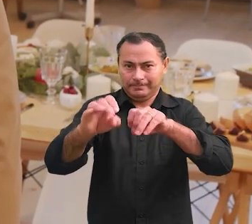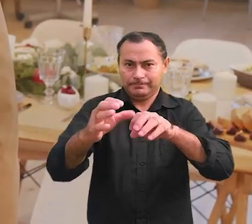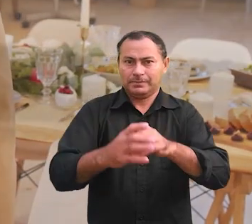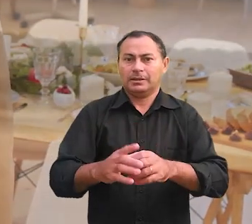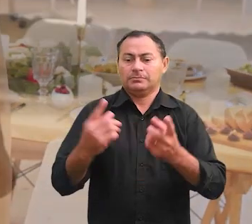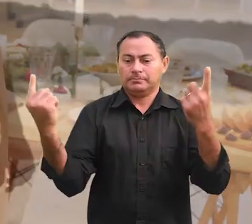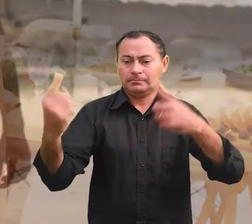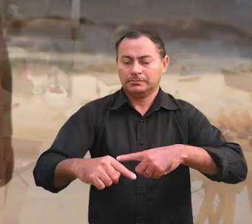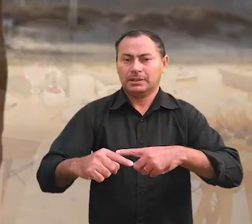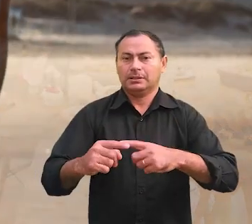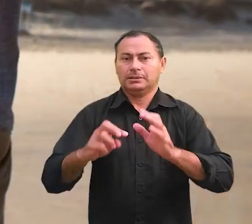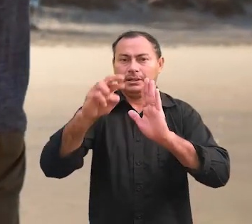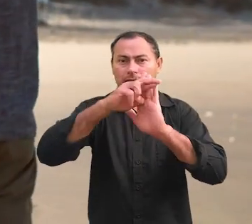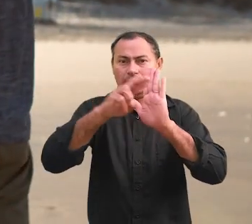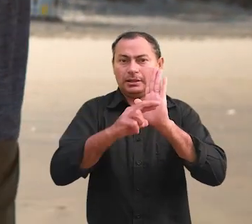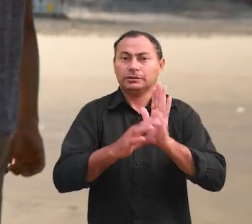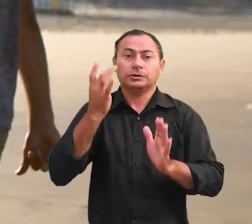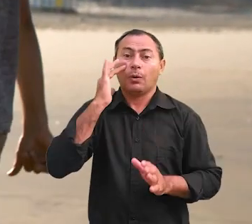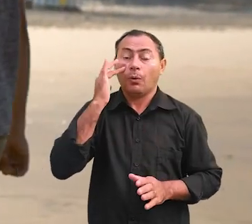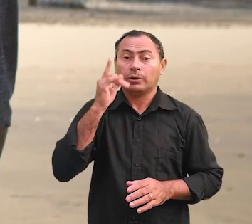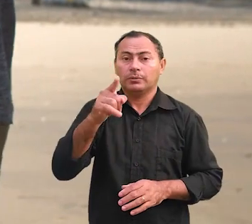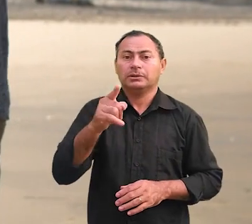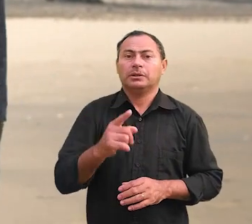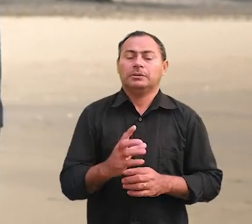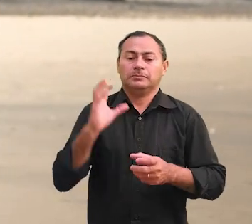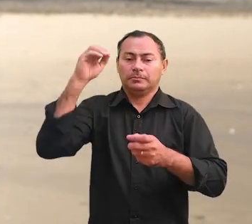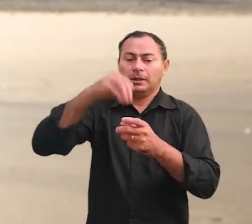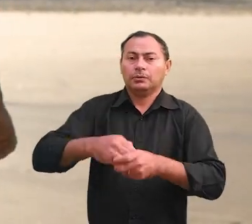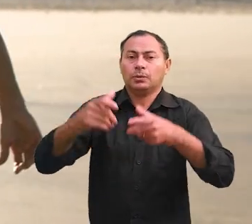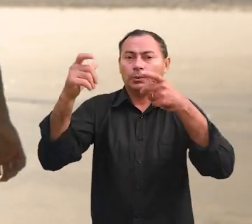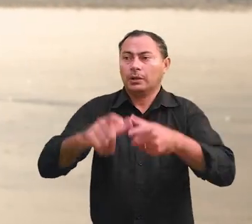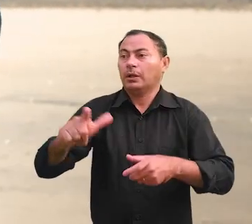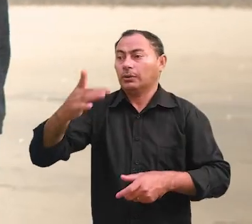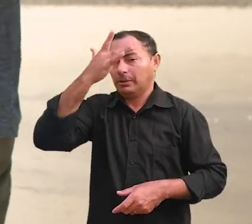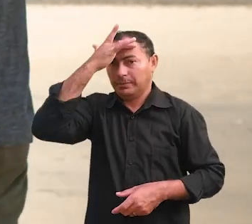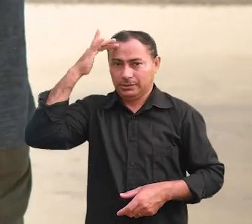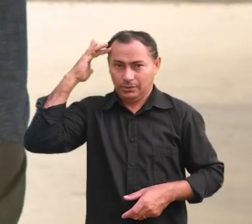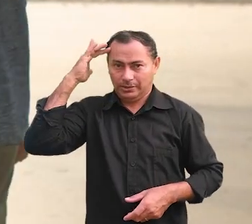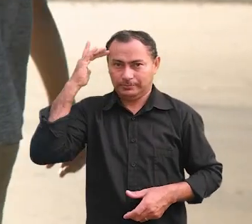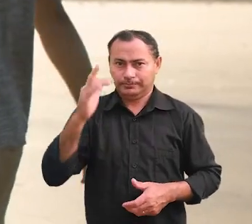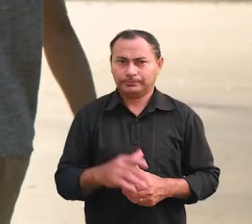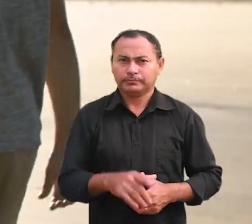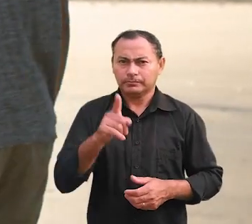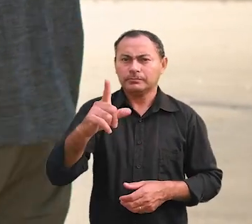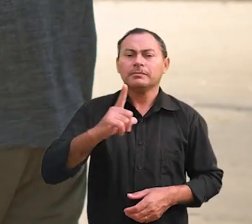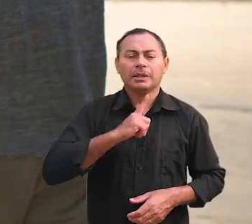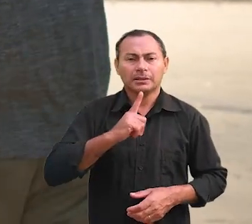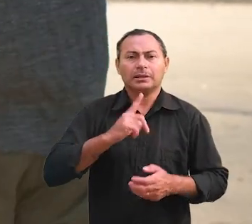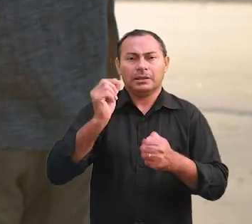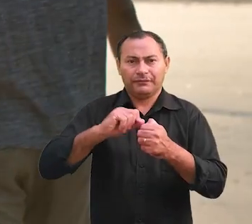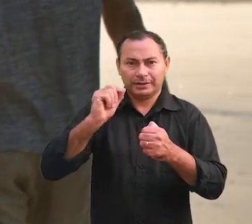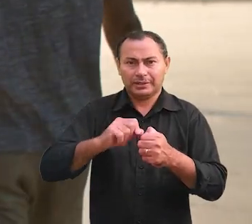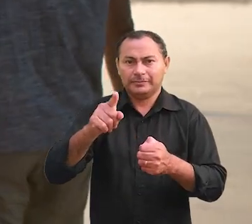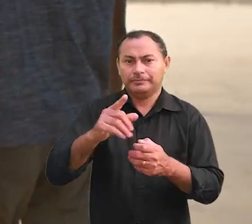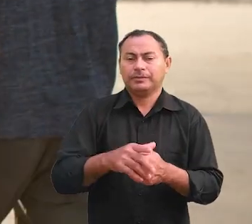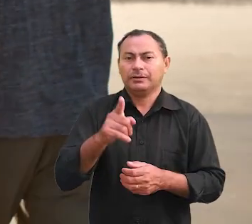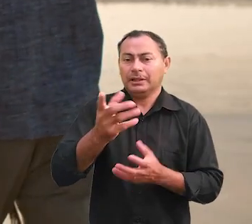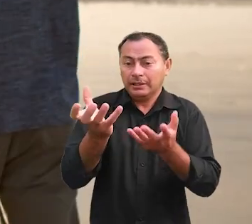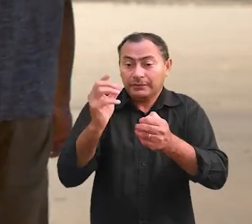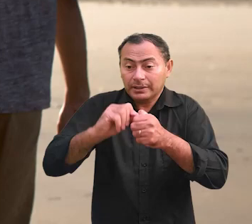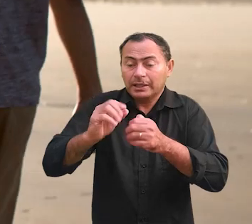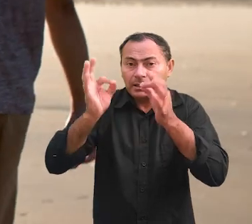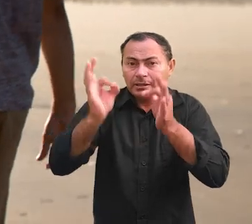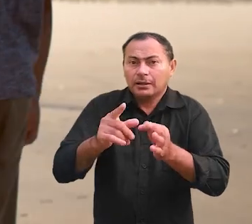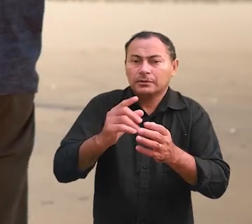ensina o desafio dessa regra de ouro se você se coloque no lugar da outra pessoa você tem que fazer isso